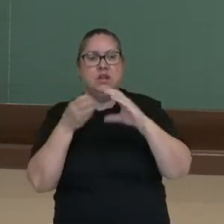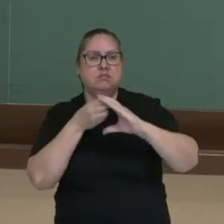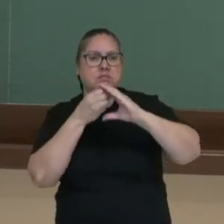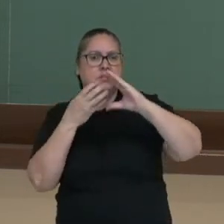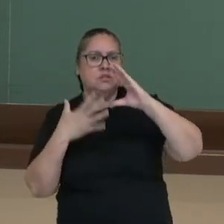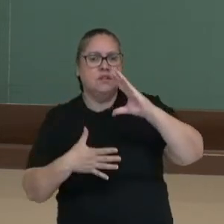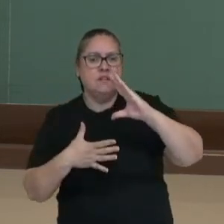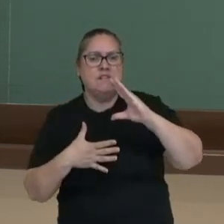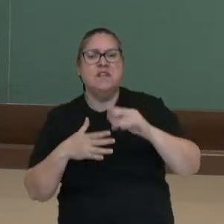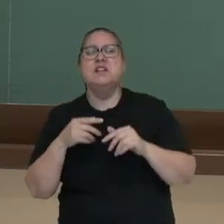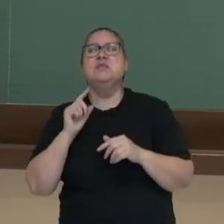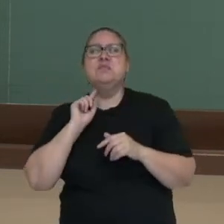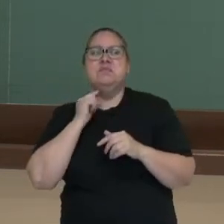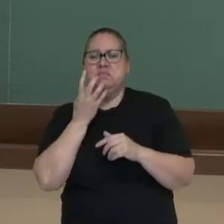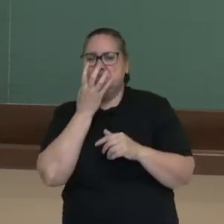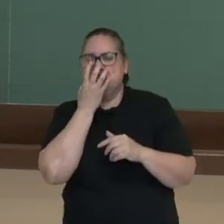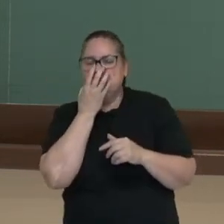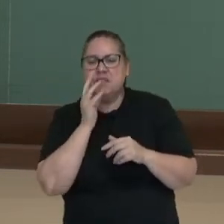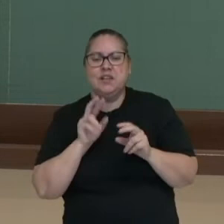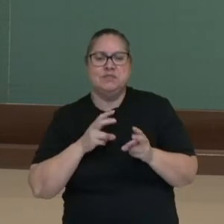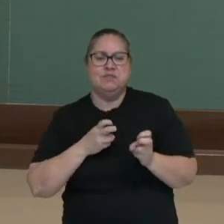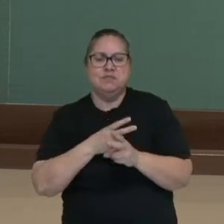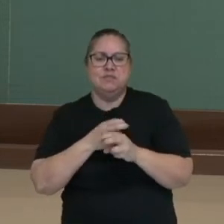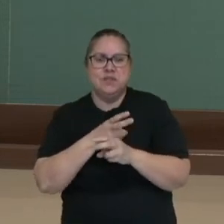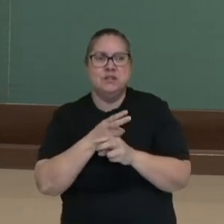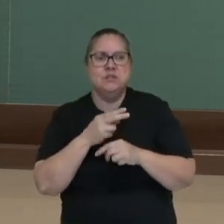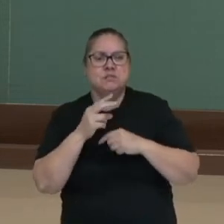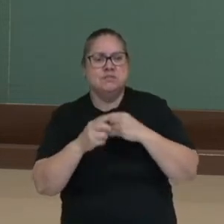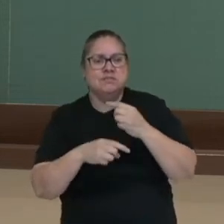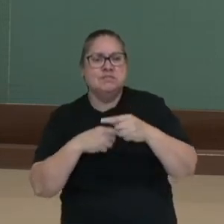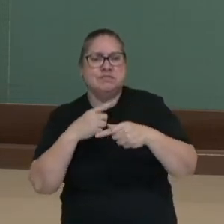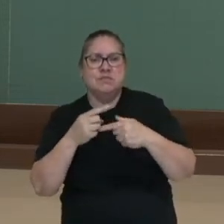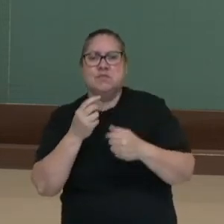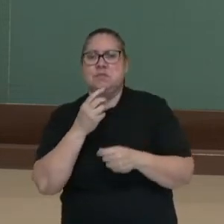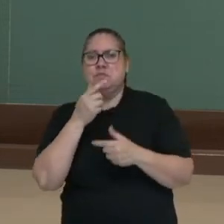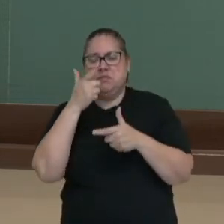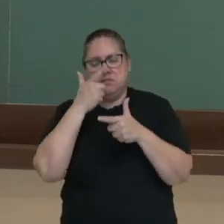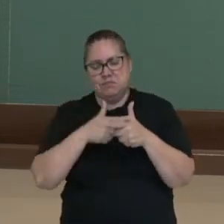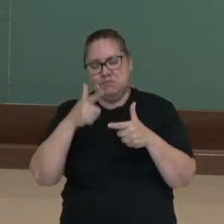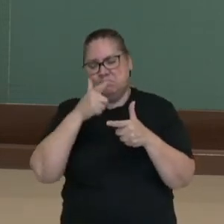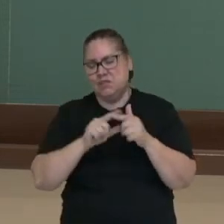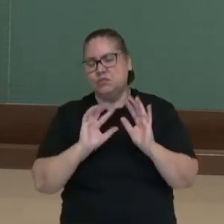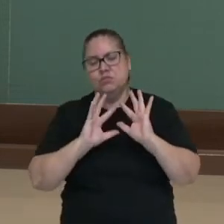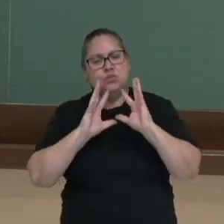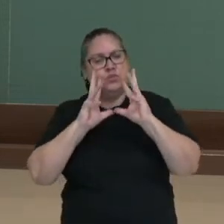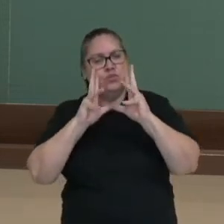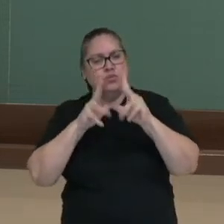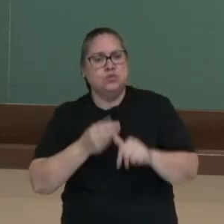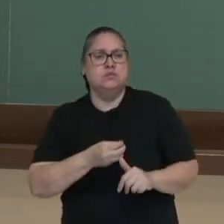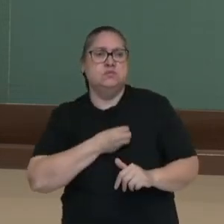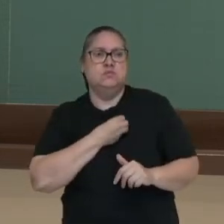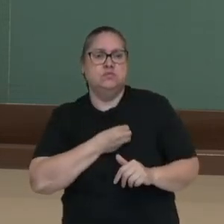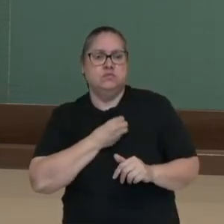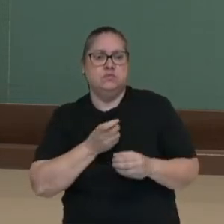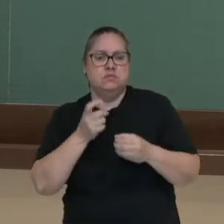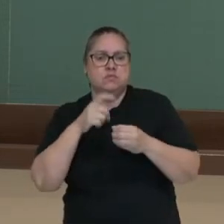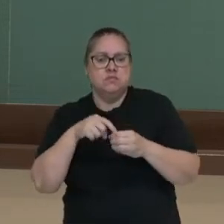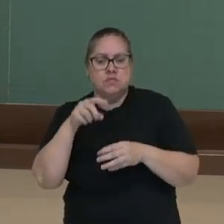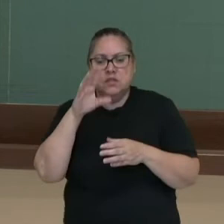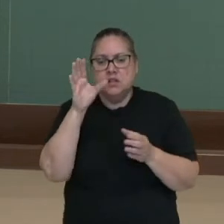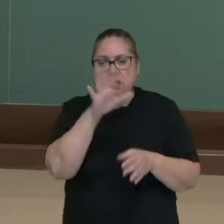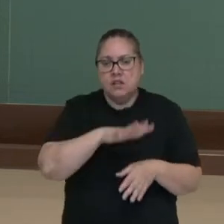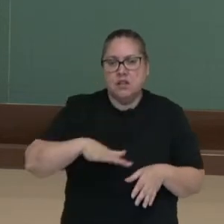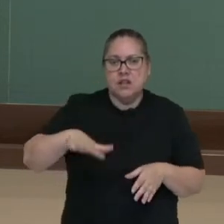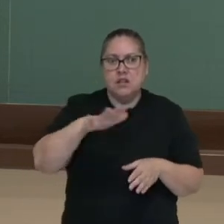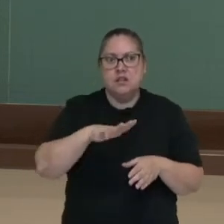vai poluir, vai contaminar e vai gerar sérios problemas para todos os seres vivos que ocupam aquela área.